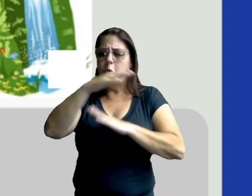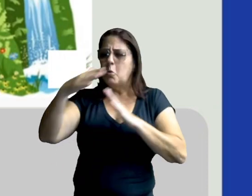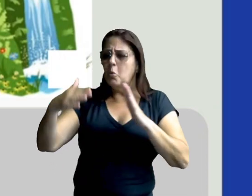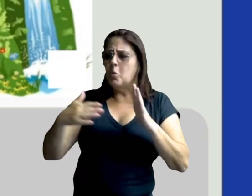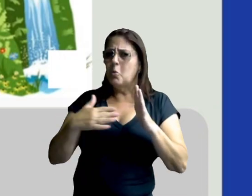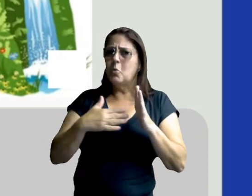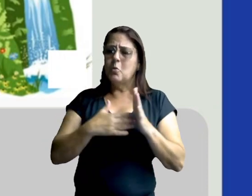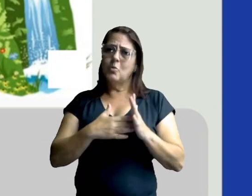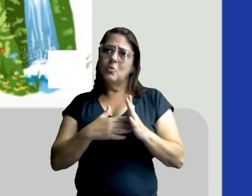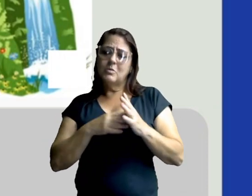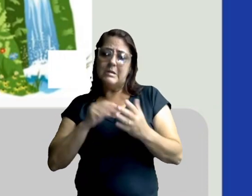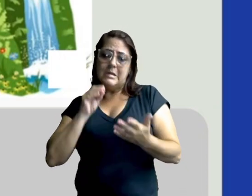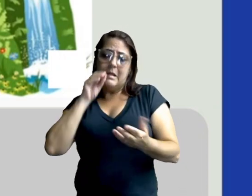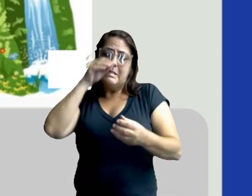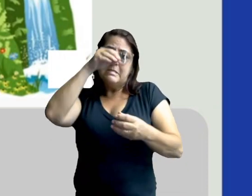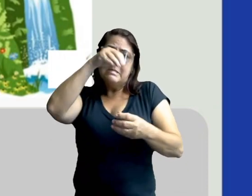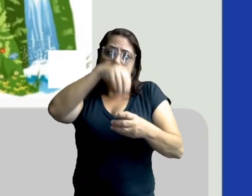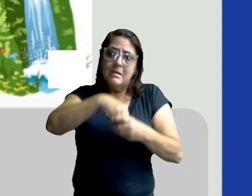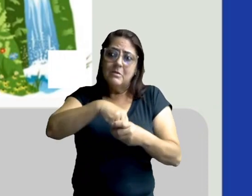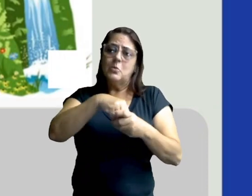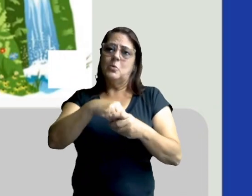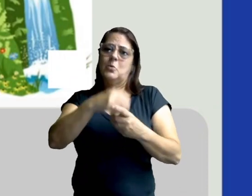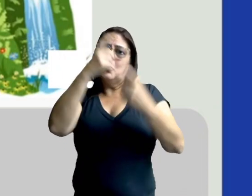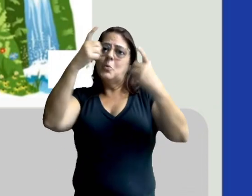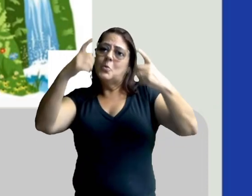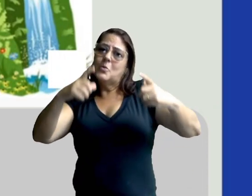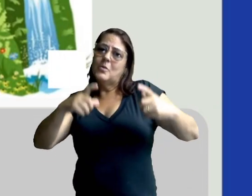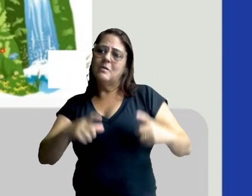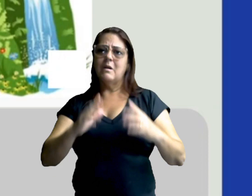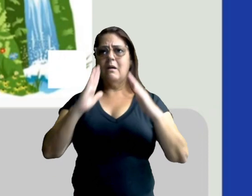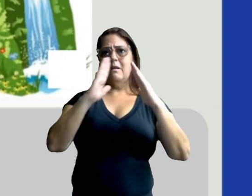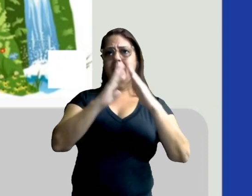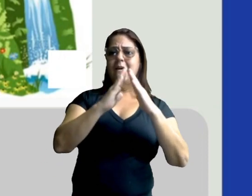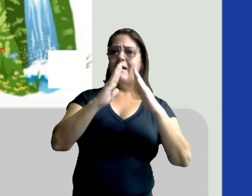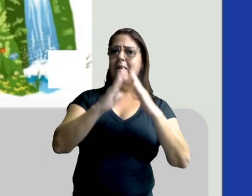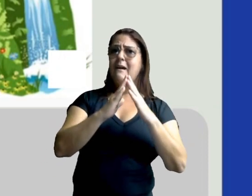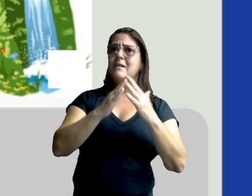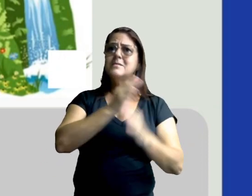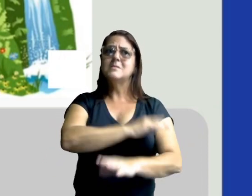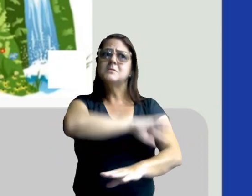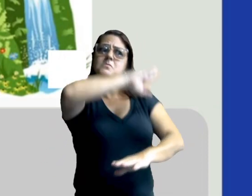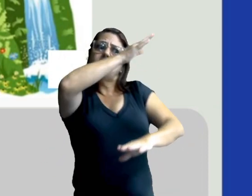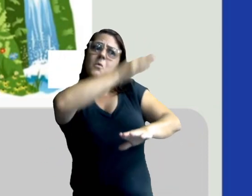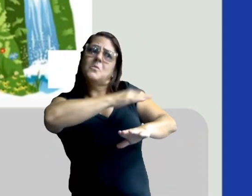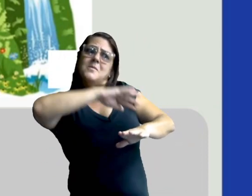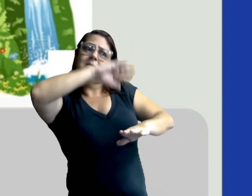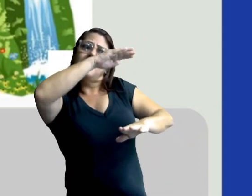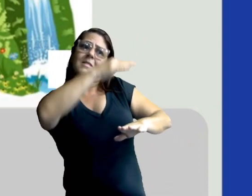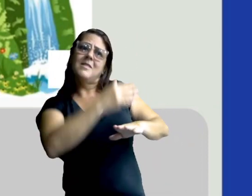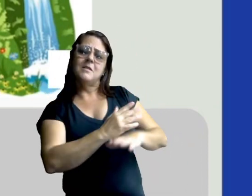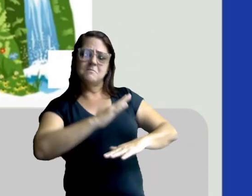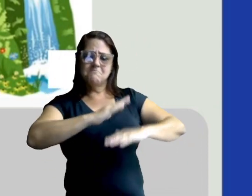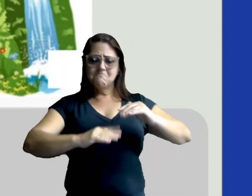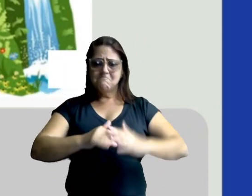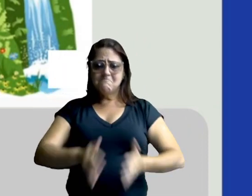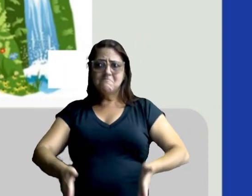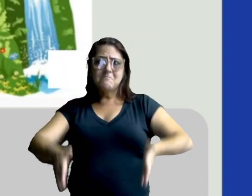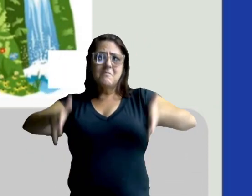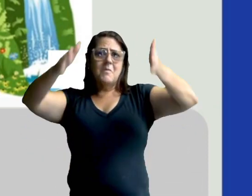que está inserido no ambiente. Casas, montanhas,